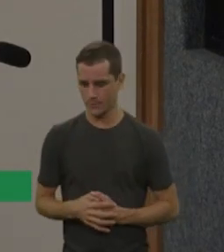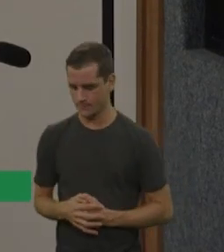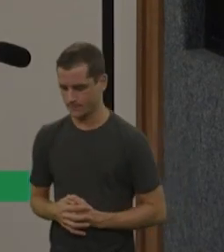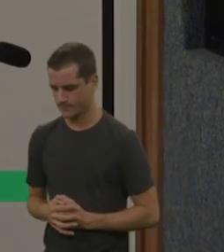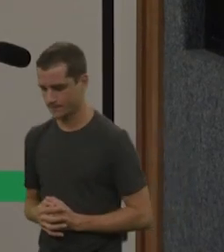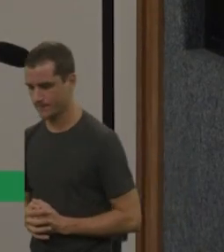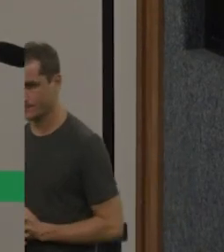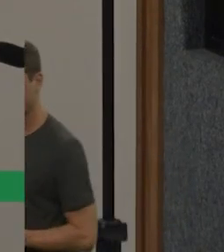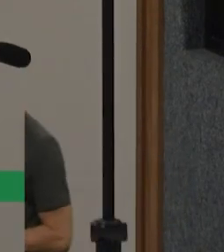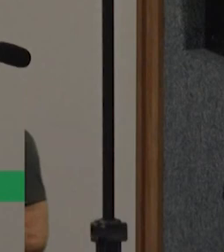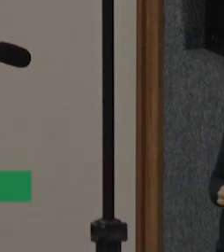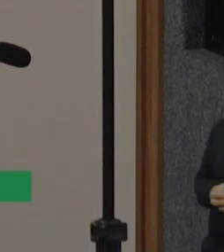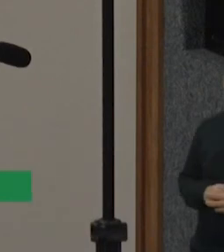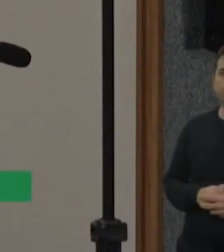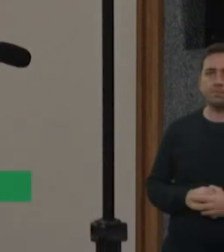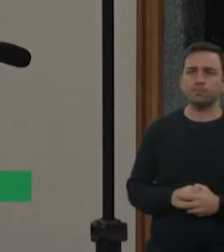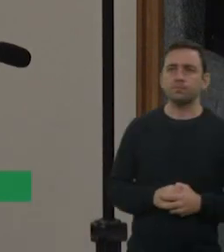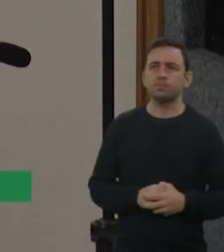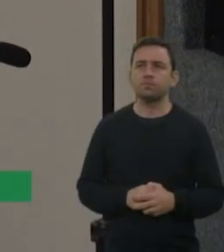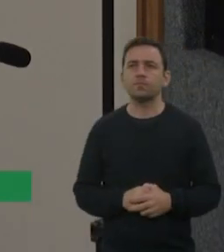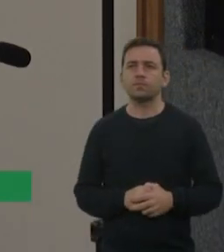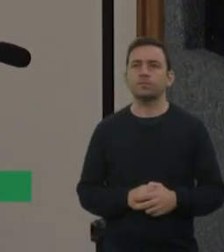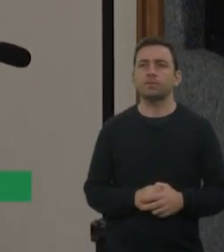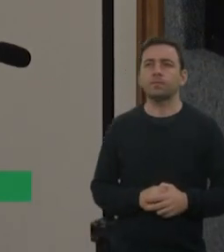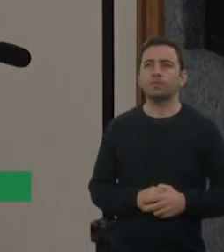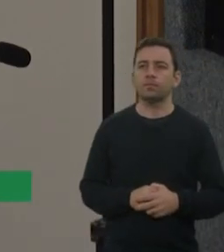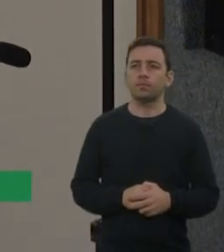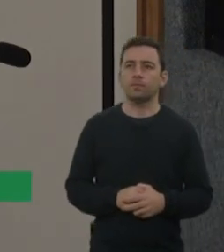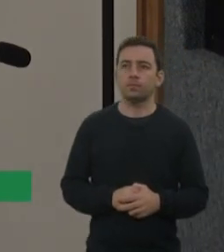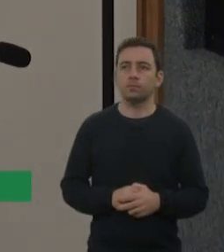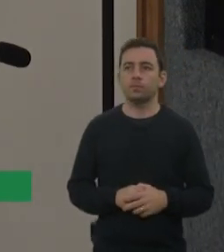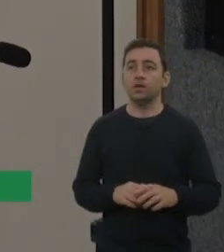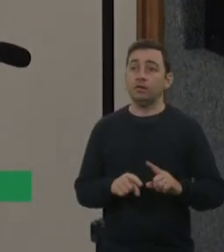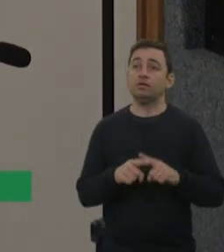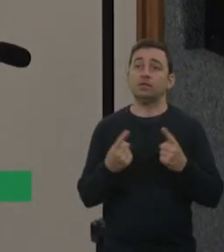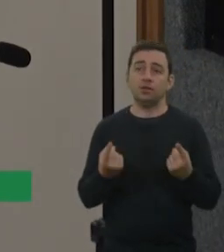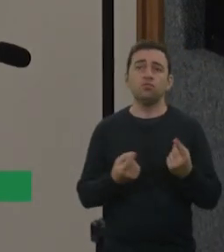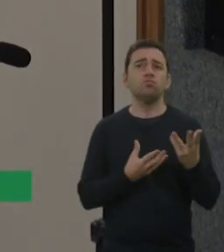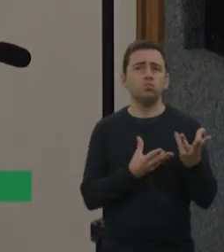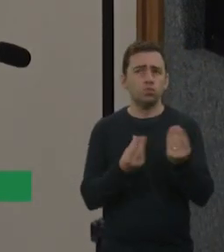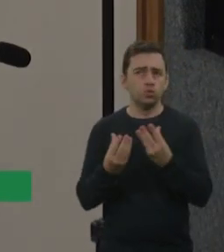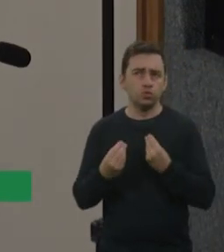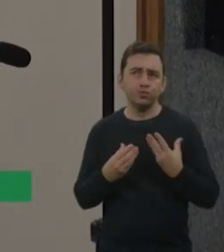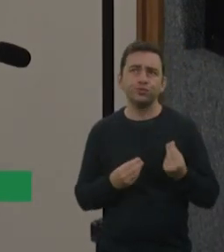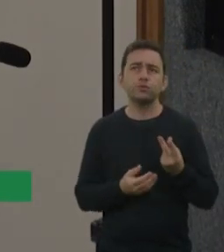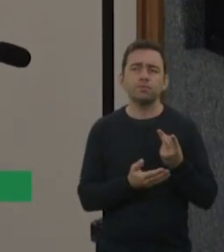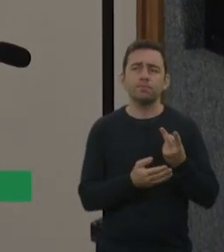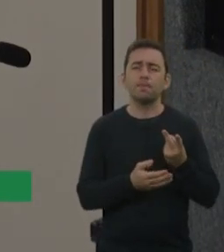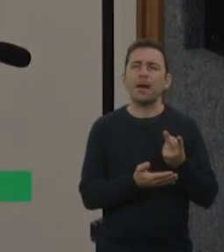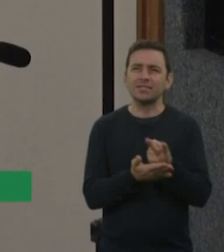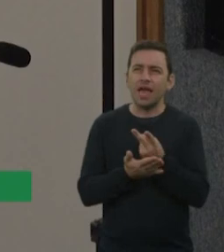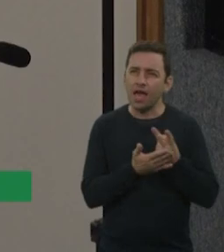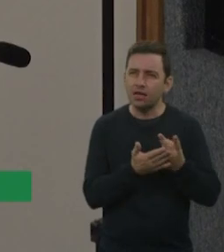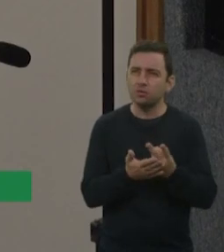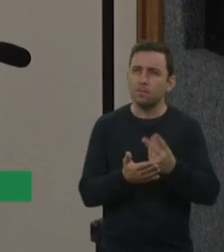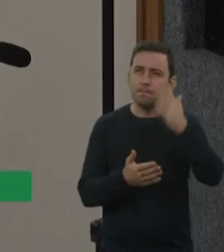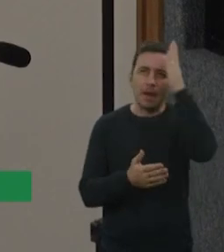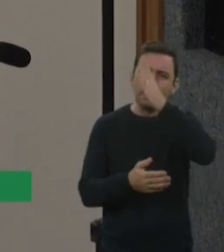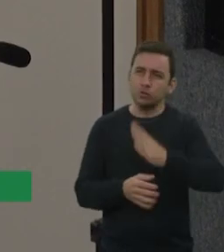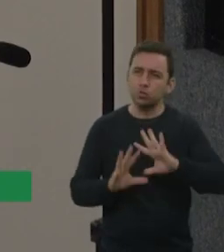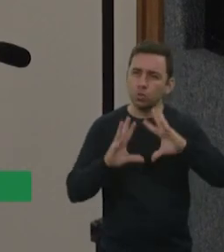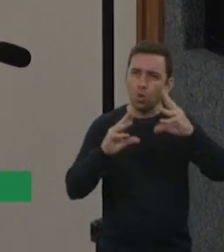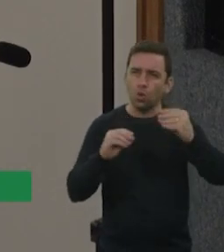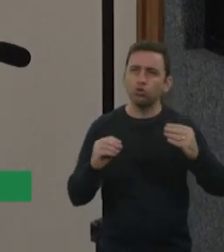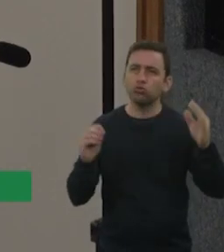Vários pacientes do Brasil todo já estão sendo recrutados por seus médicos, né? E já estão entrando com